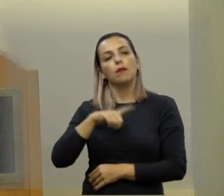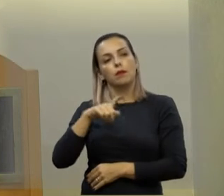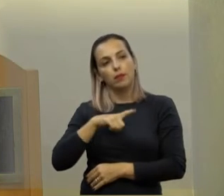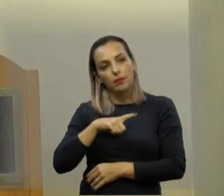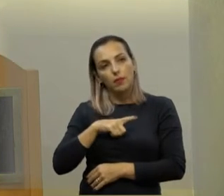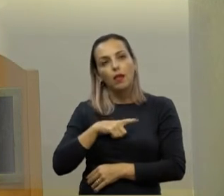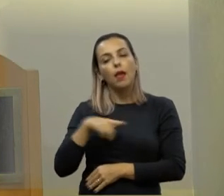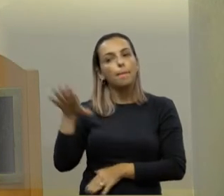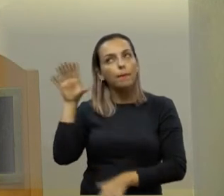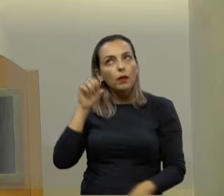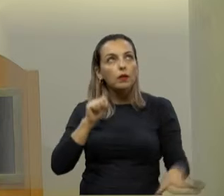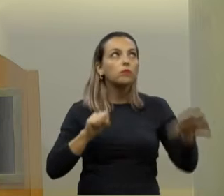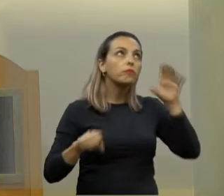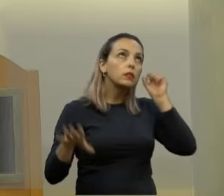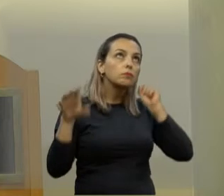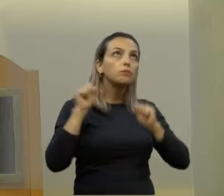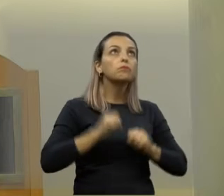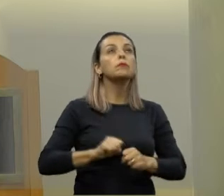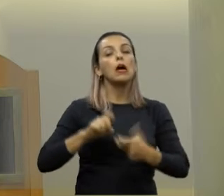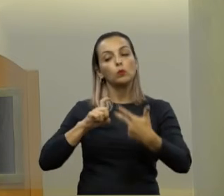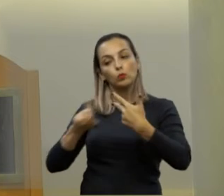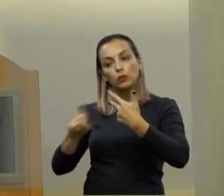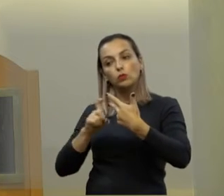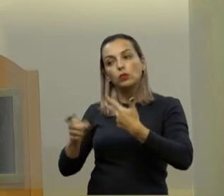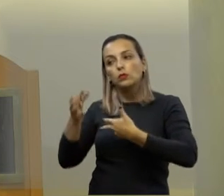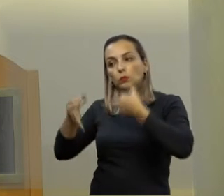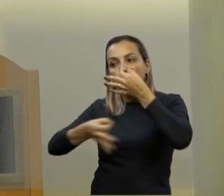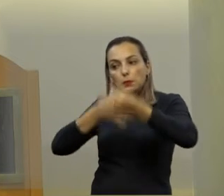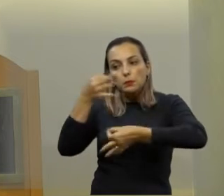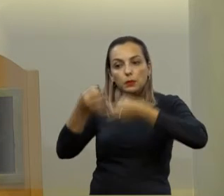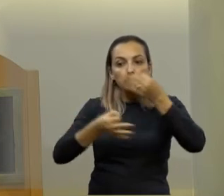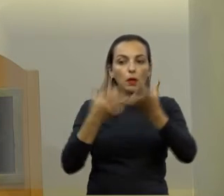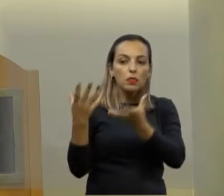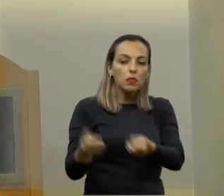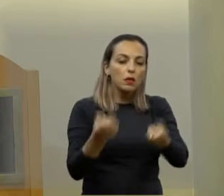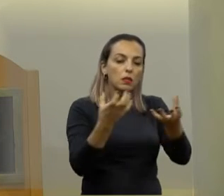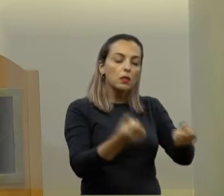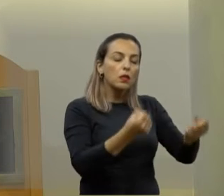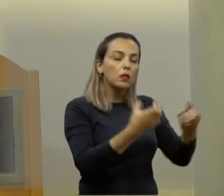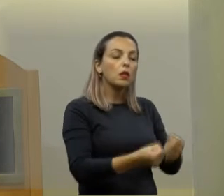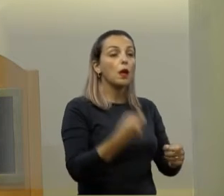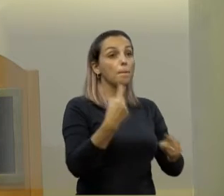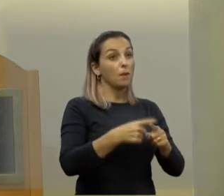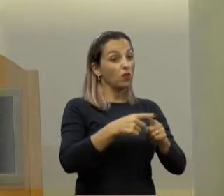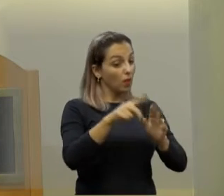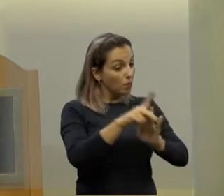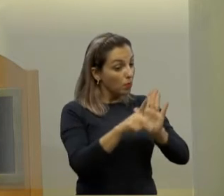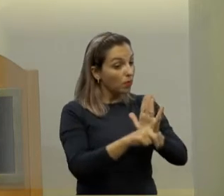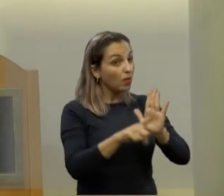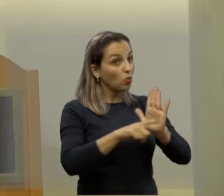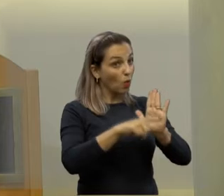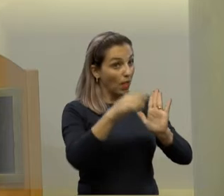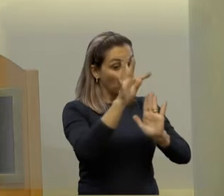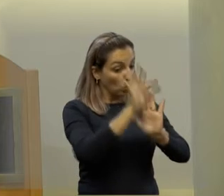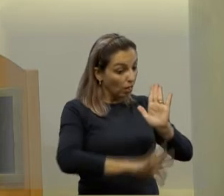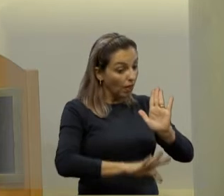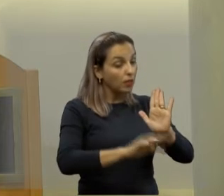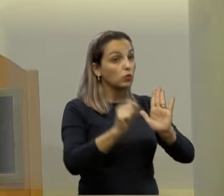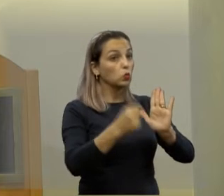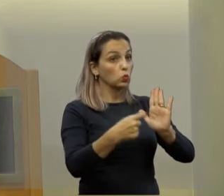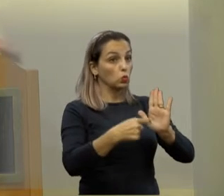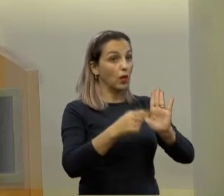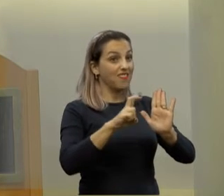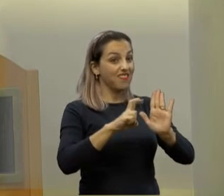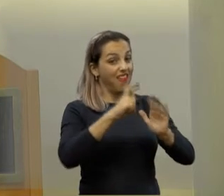e acatando sugestões a prefeitura seu presente Porque inicialmente o meu projeto tinha em sua redação a